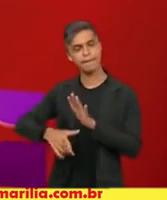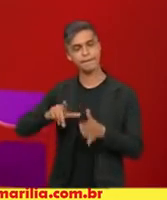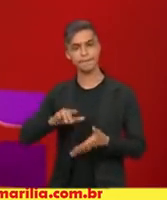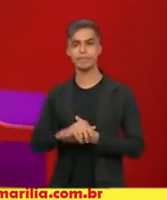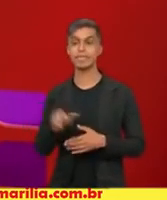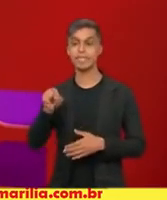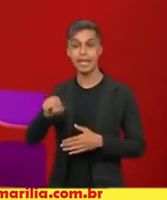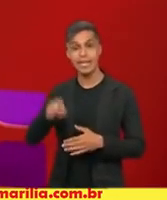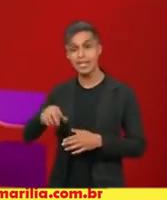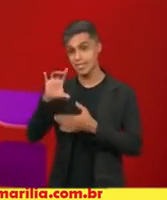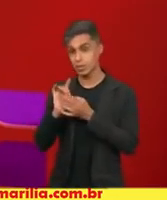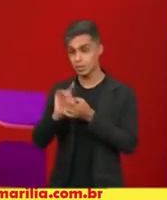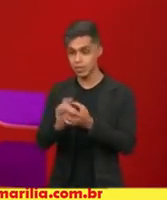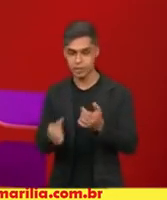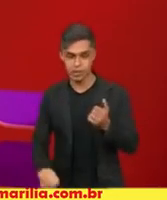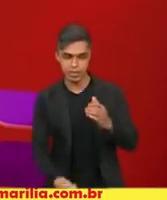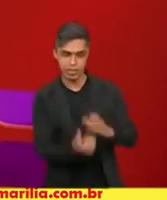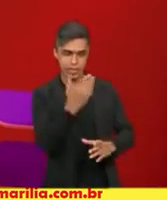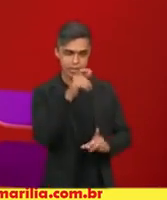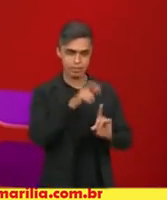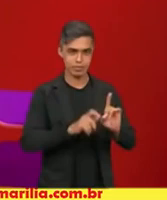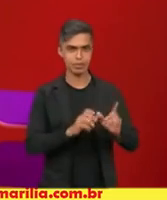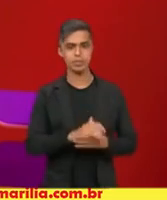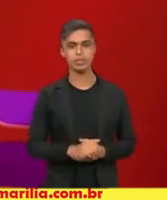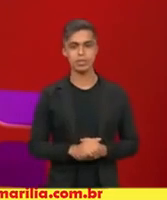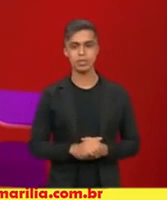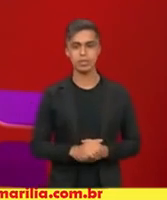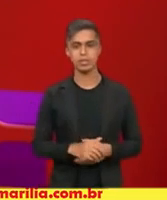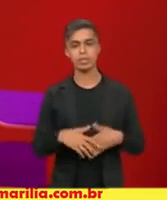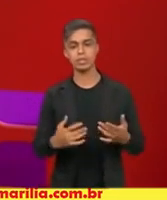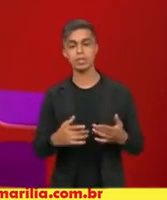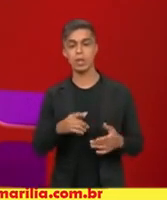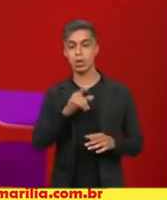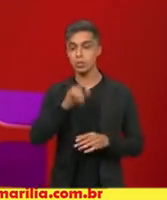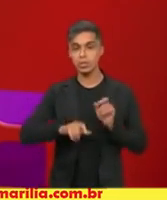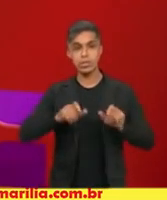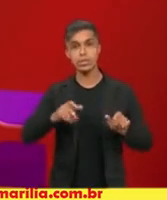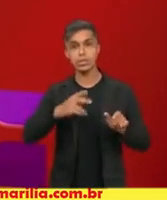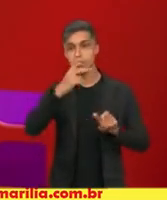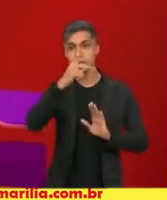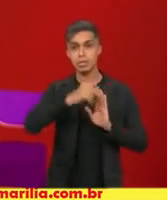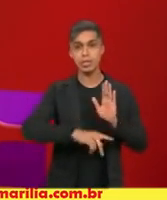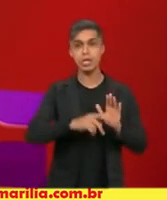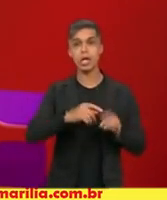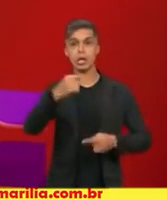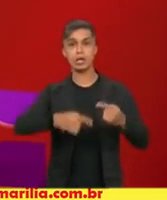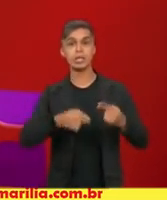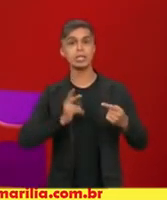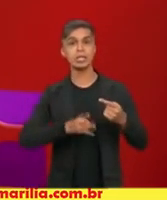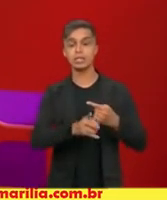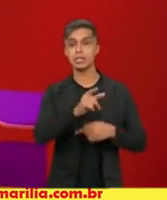né? Ou seja, a ideia é pensar as volições, as vontades e os projetos políticos sempre a partir